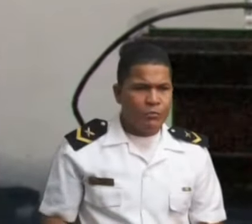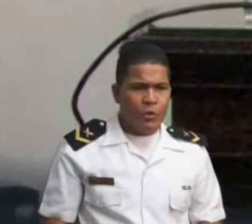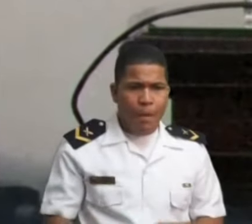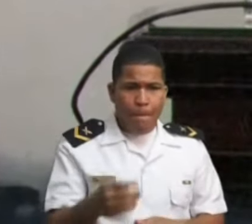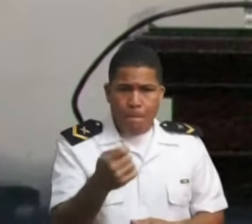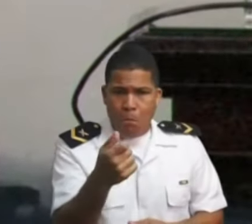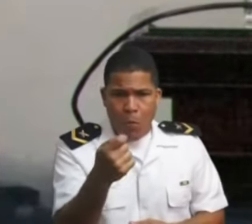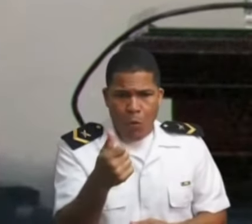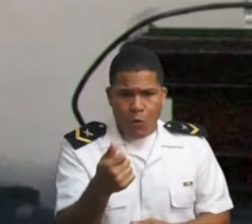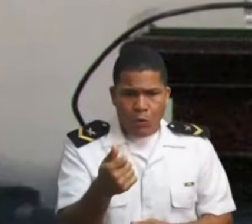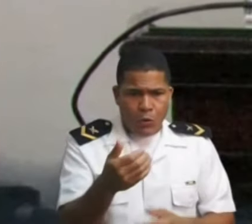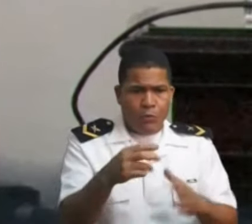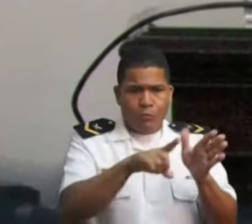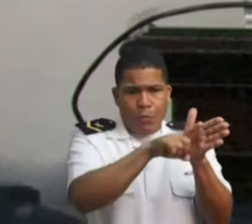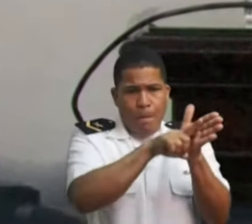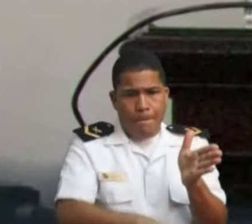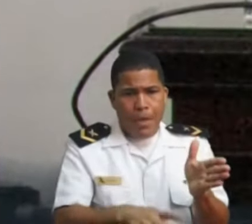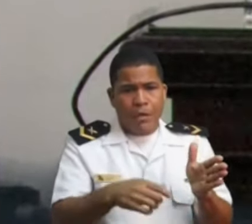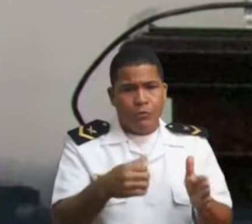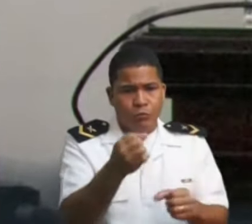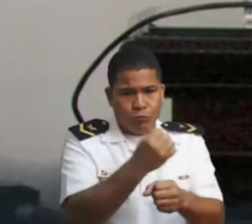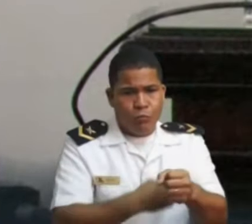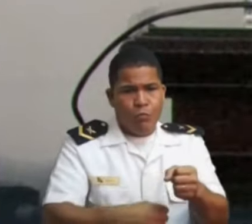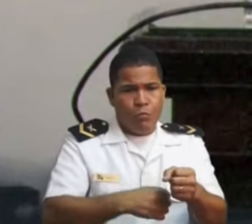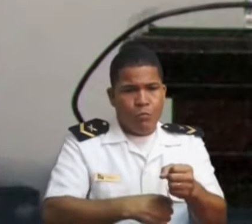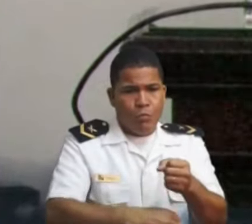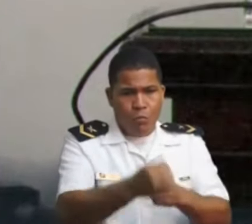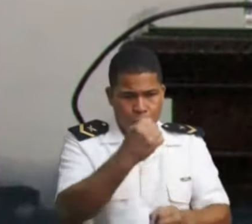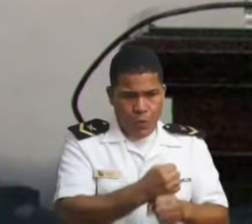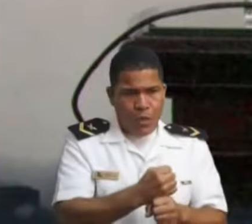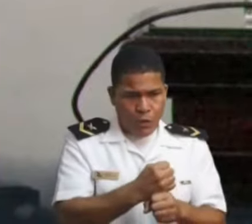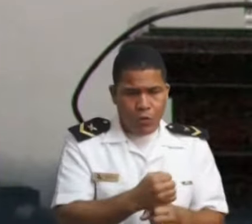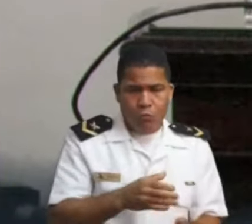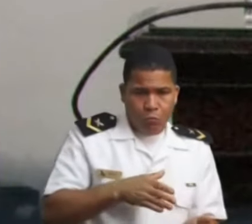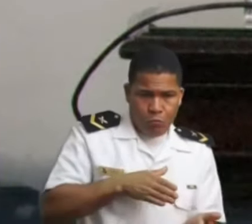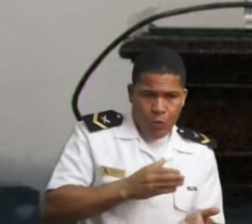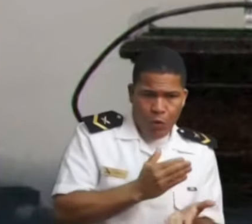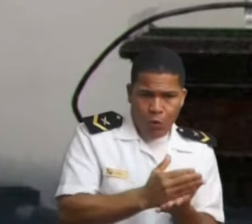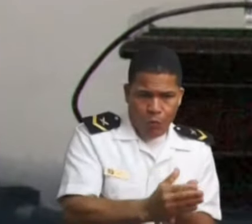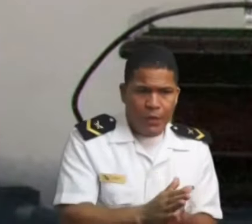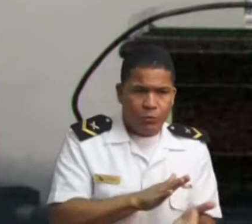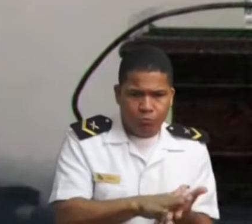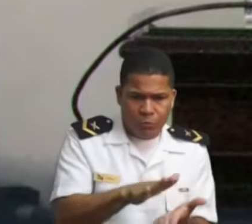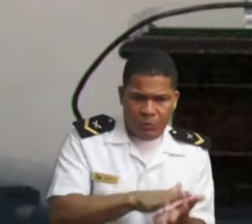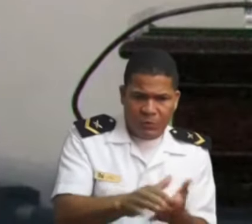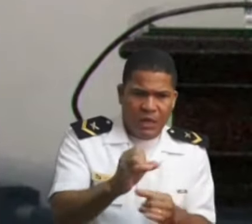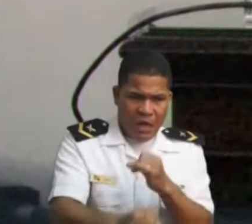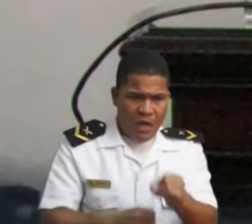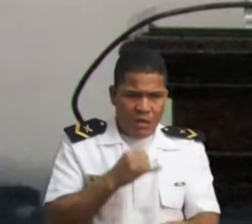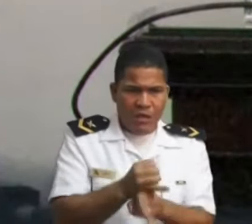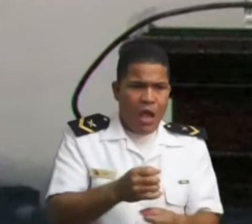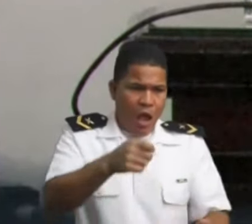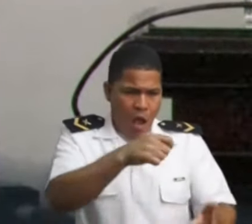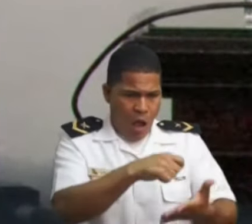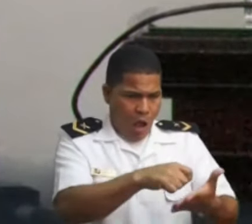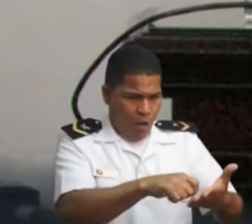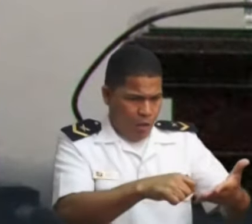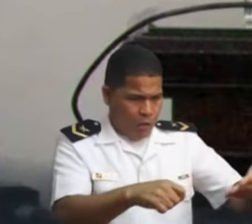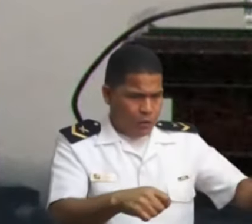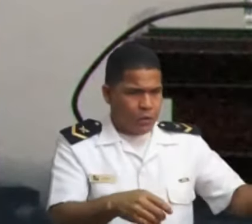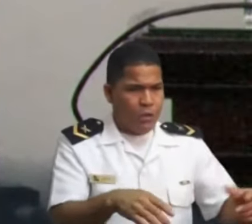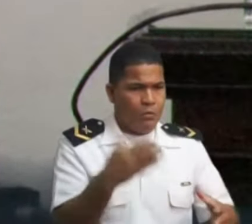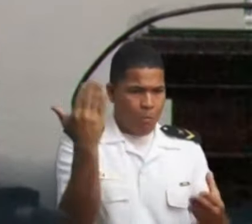ano. Começou a tramitação em forma digital, acelerando todos os processos que envolvem o registro de